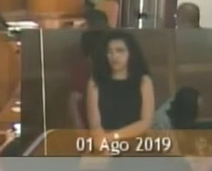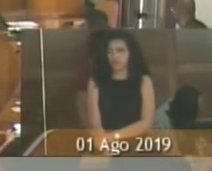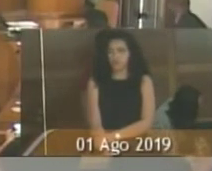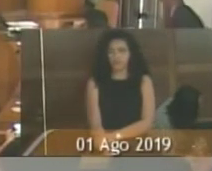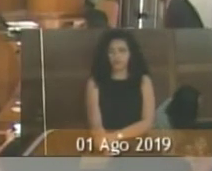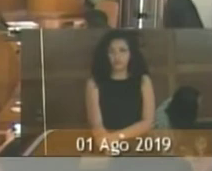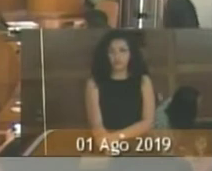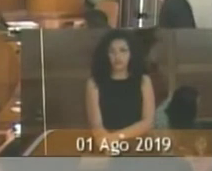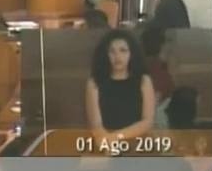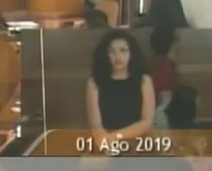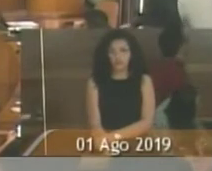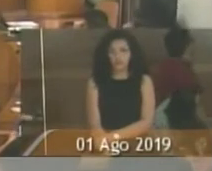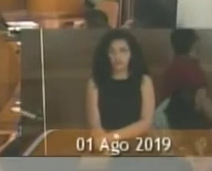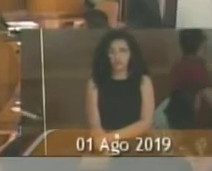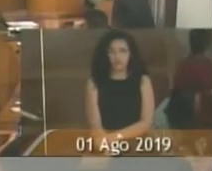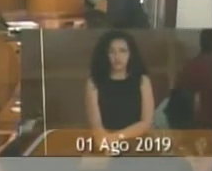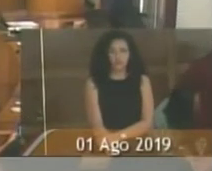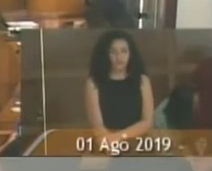Elin do Sindicato,